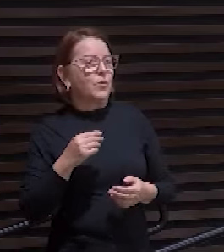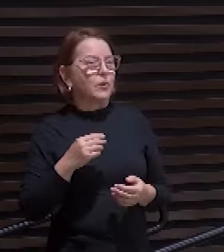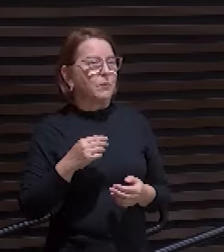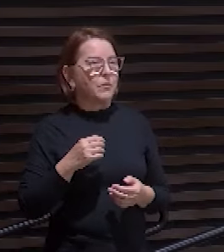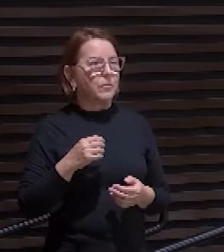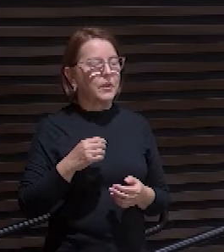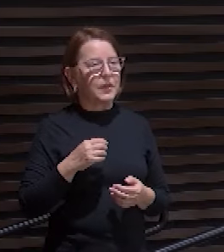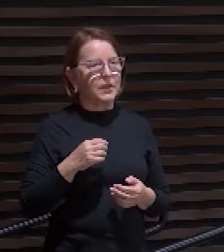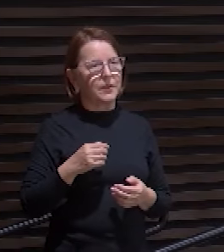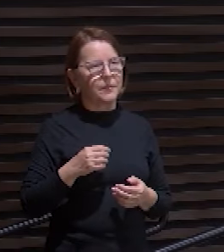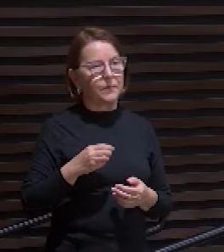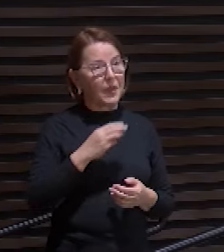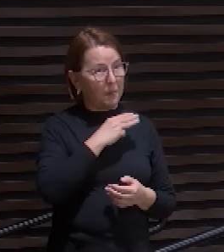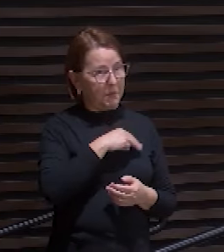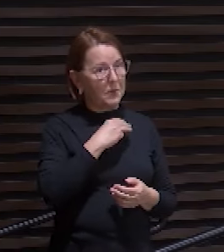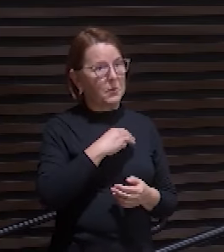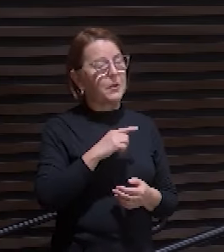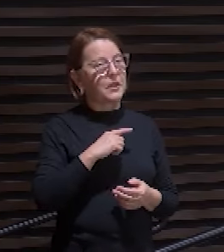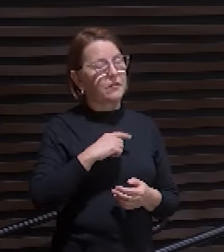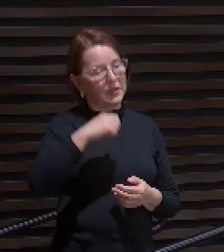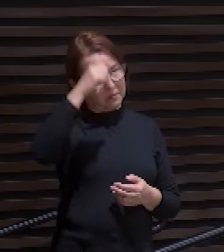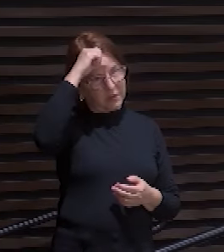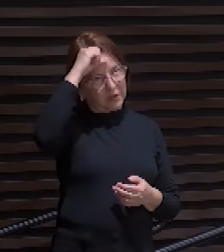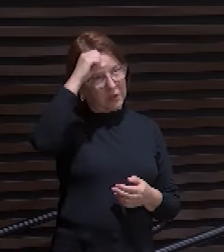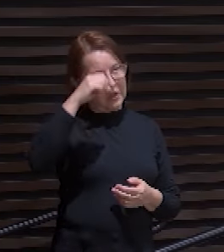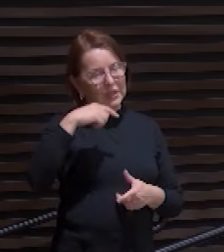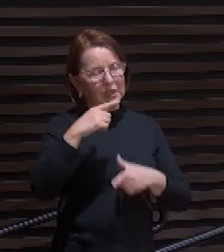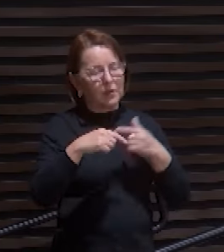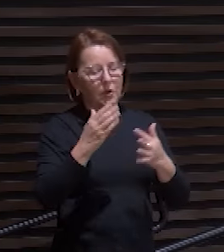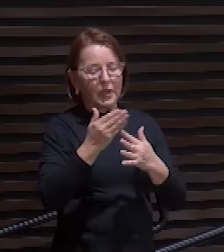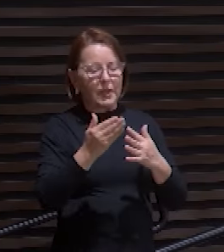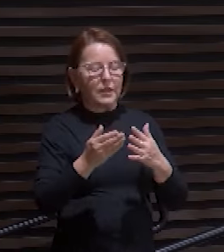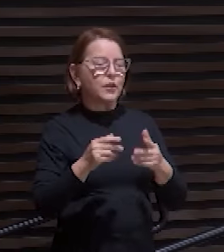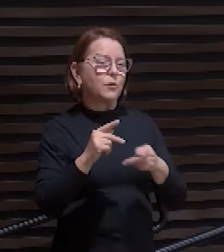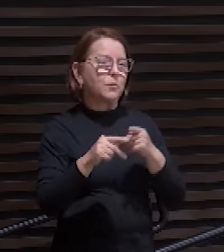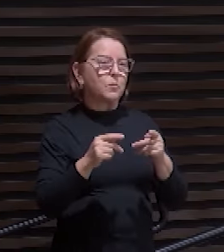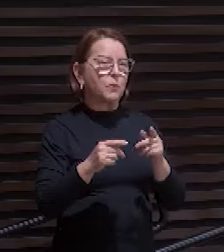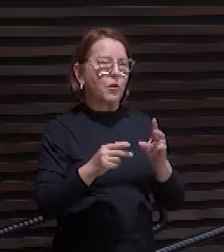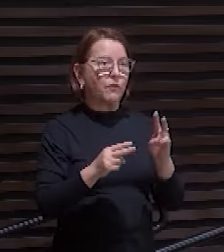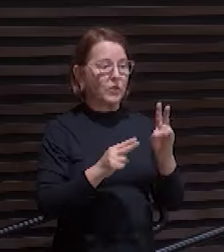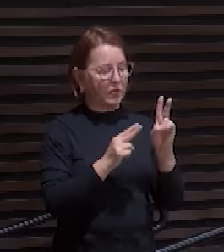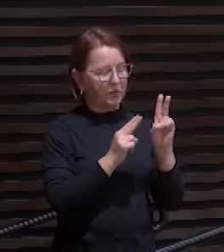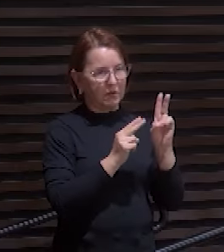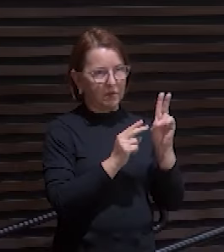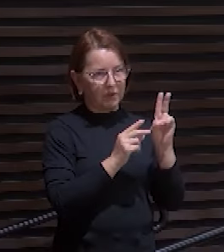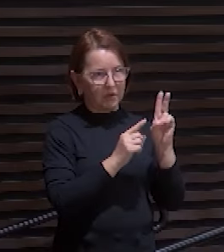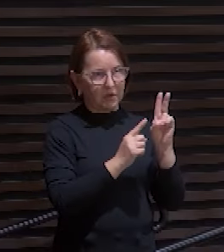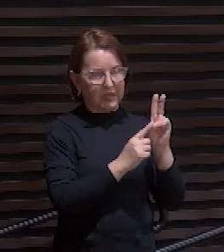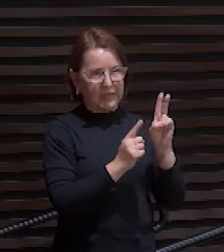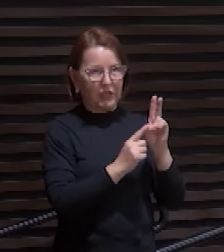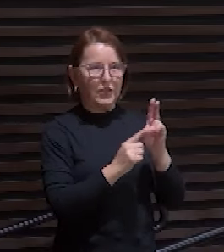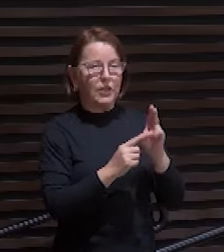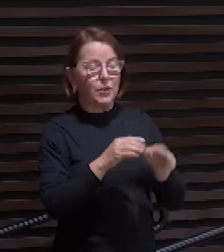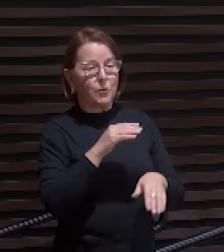missionário, ele trabalhou entre os povos indígenas, morreu aos 29 anos de tuberculose.